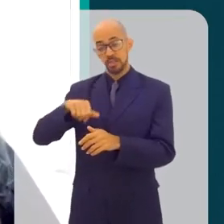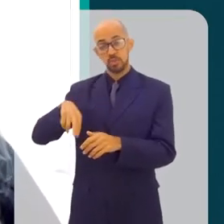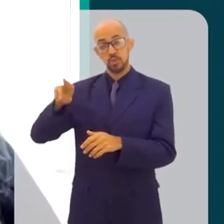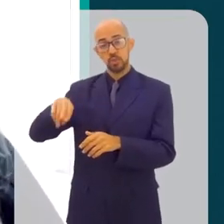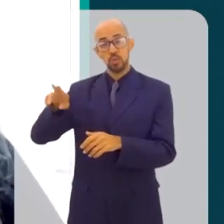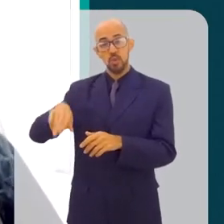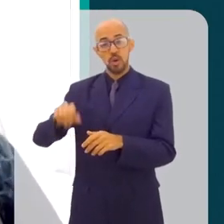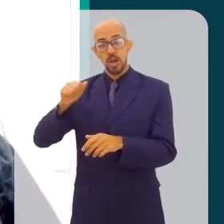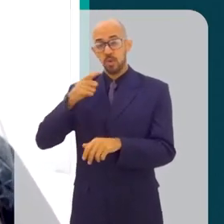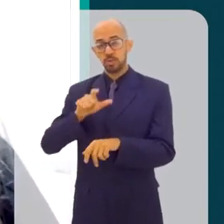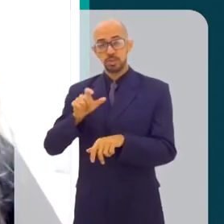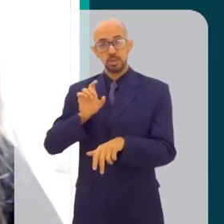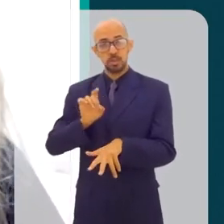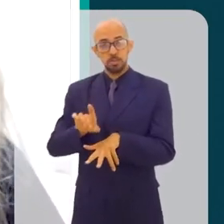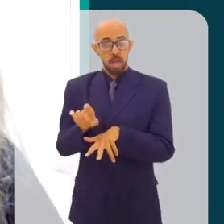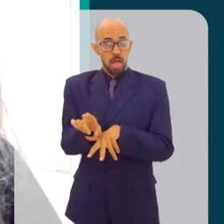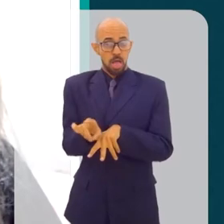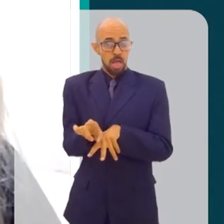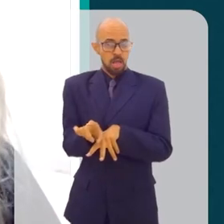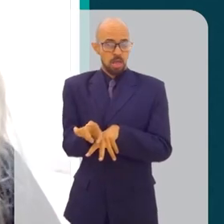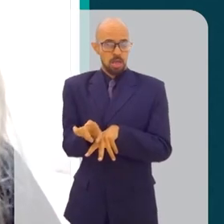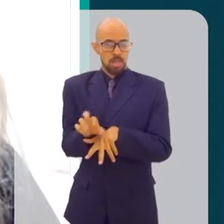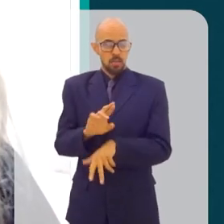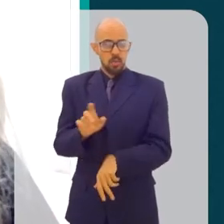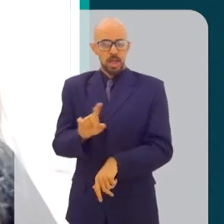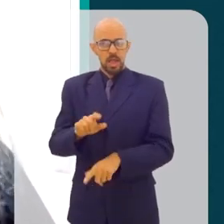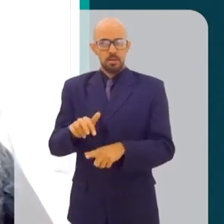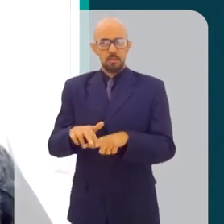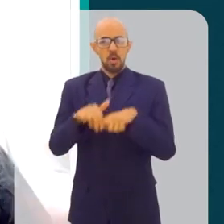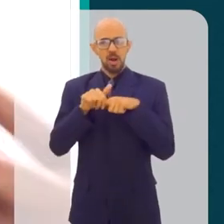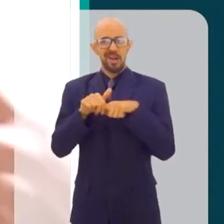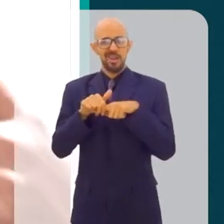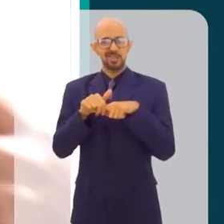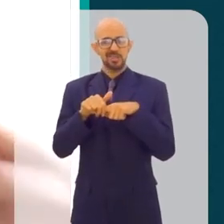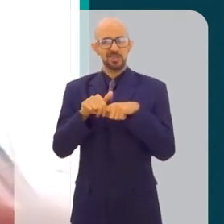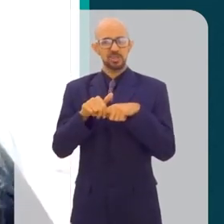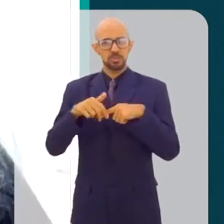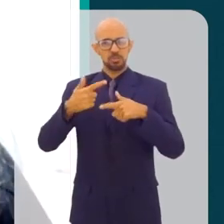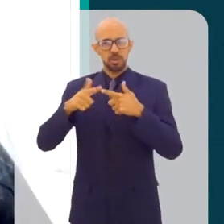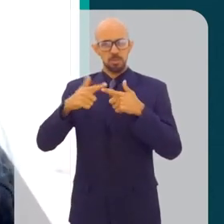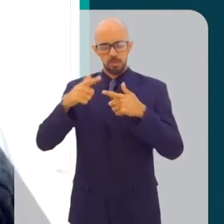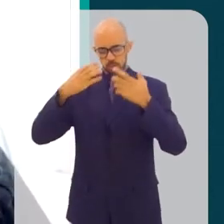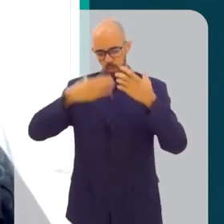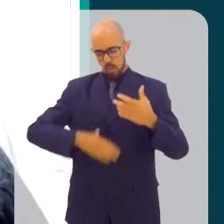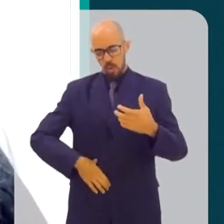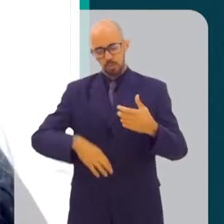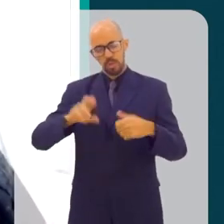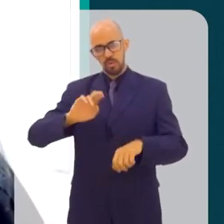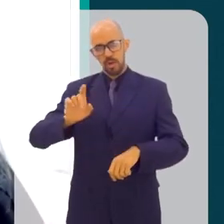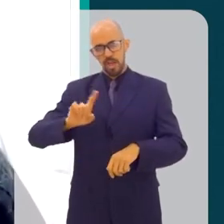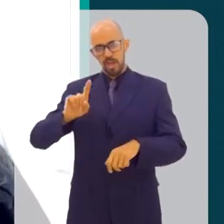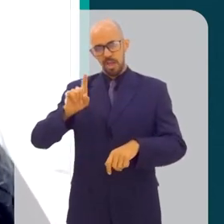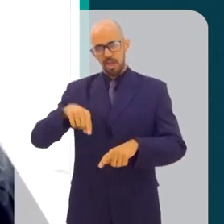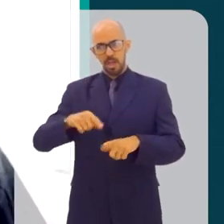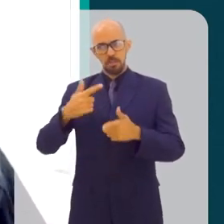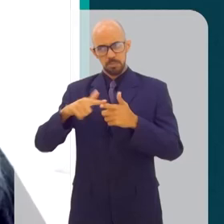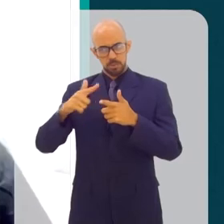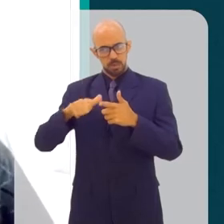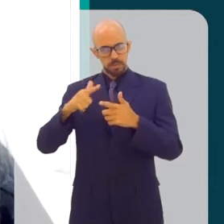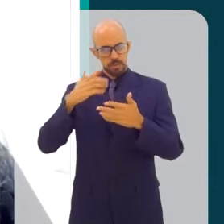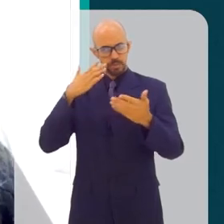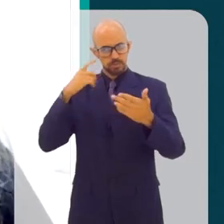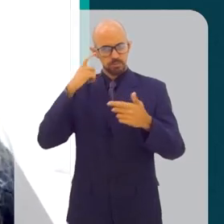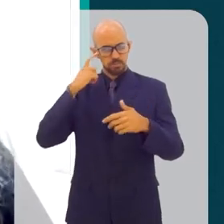vida, não por fatores orgânicos, né, como tem a anorgasmia, questões psicológicas que